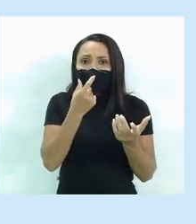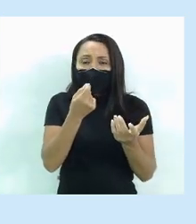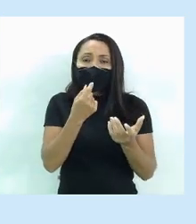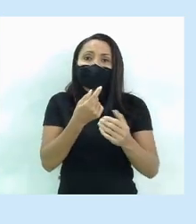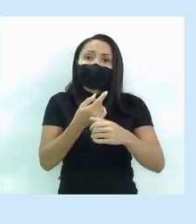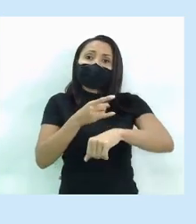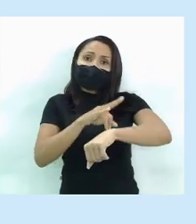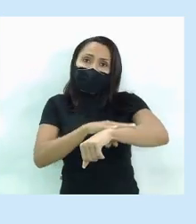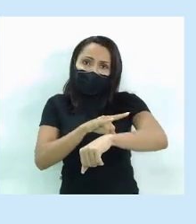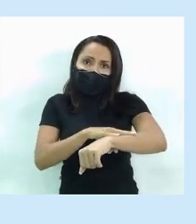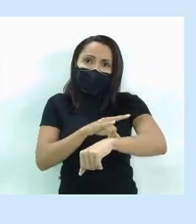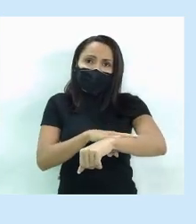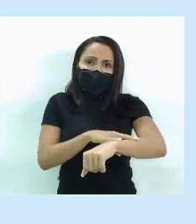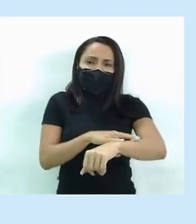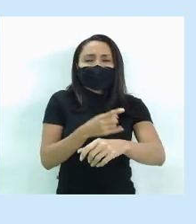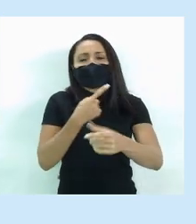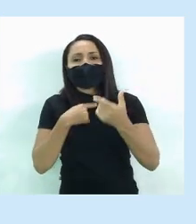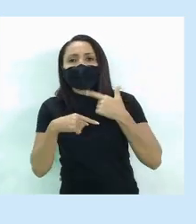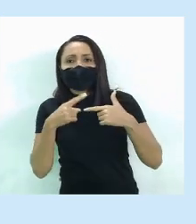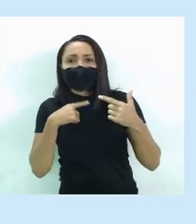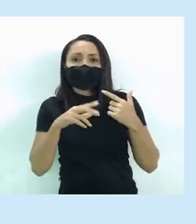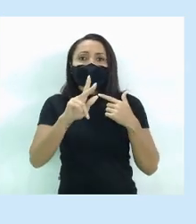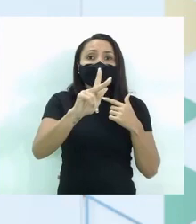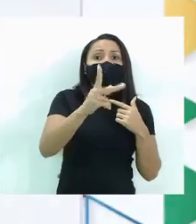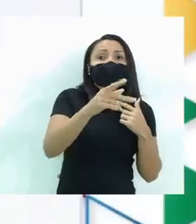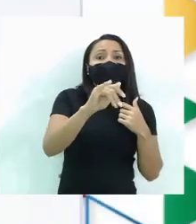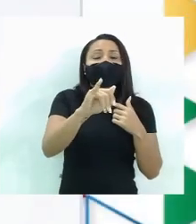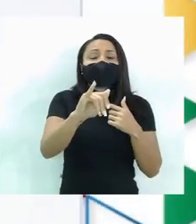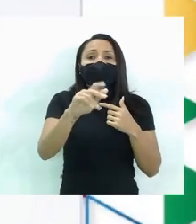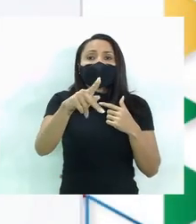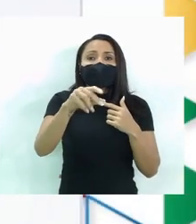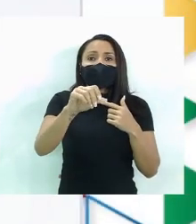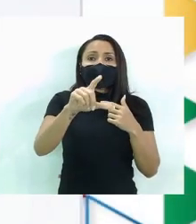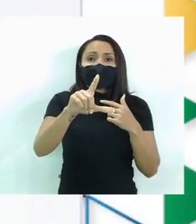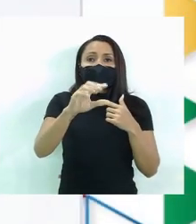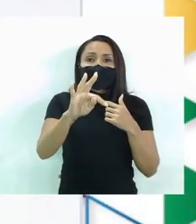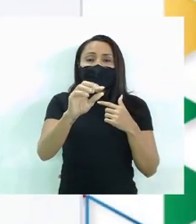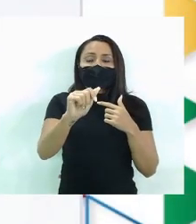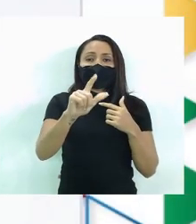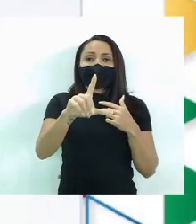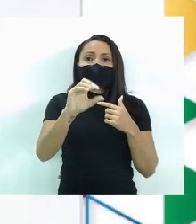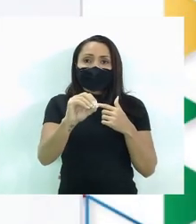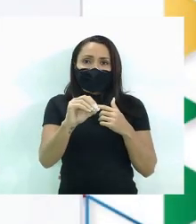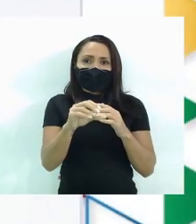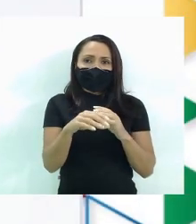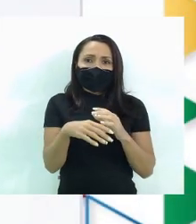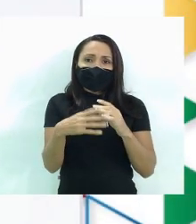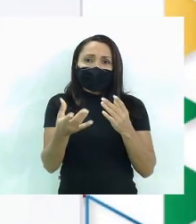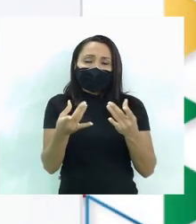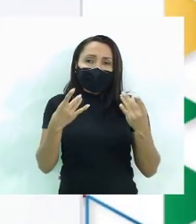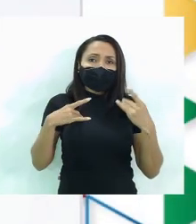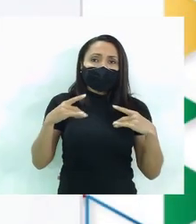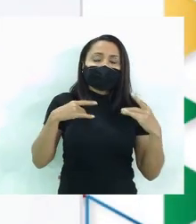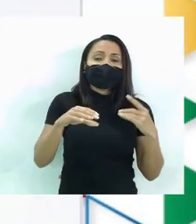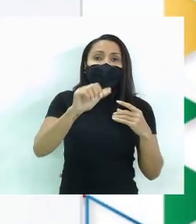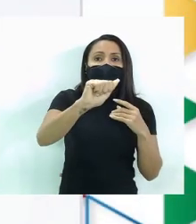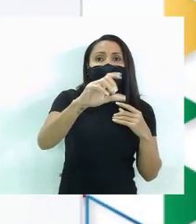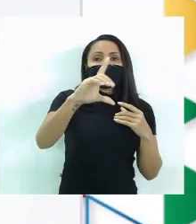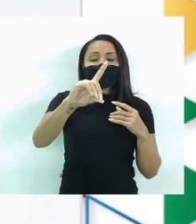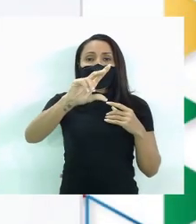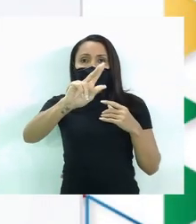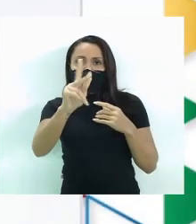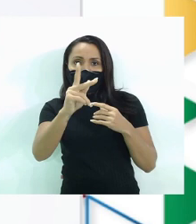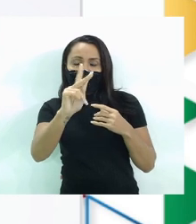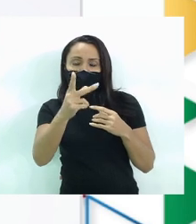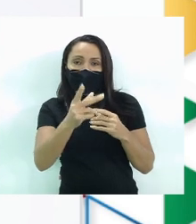certo? Vamos lá, nós temos o hipotálamo, nós temos que é a liberação de hormônios ADH e a ocitocina no